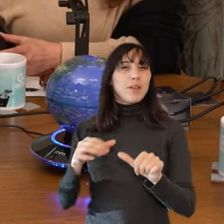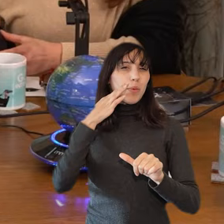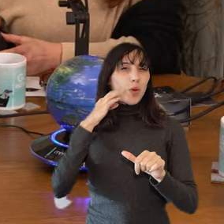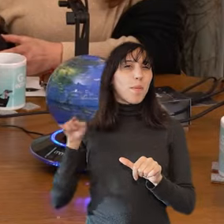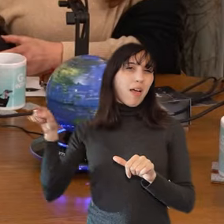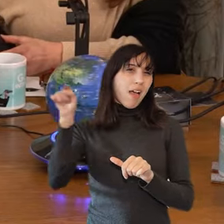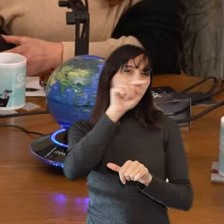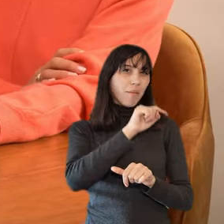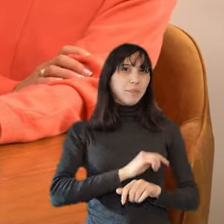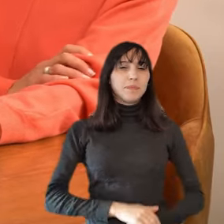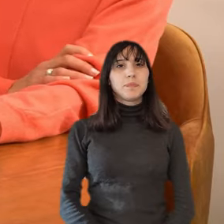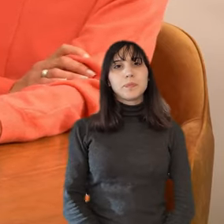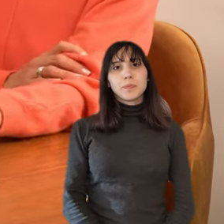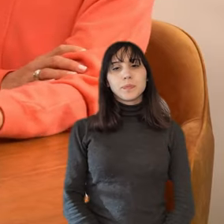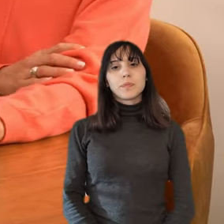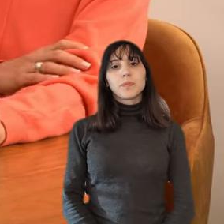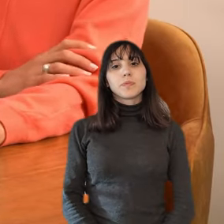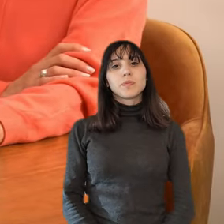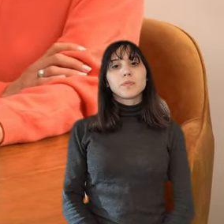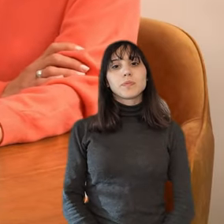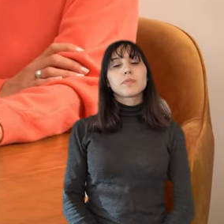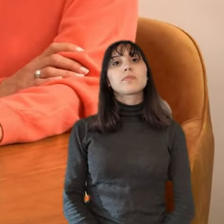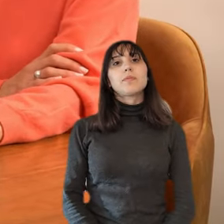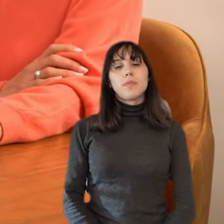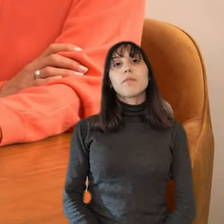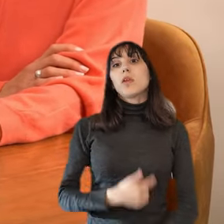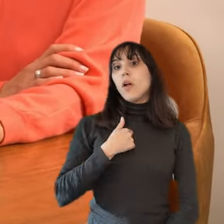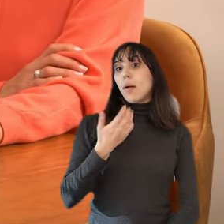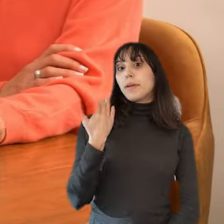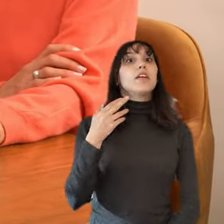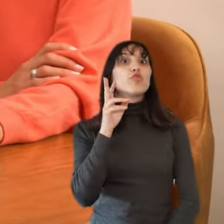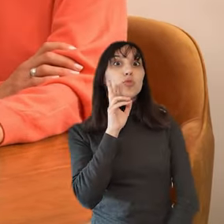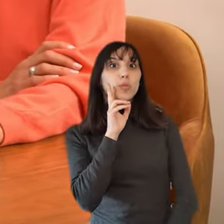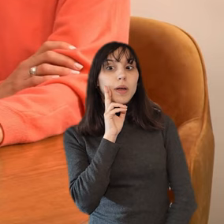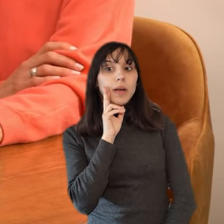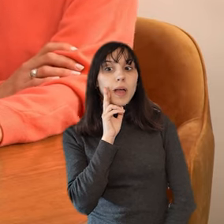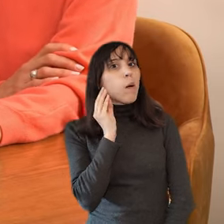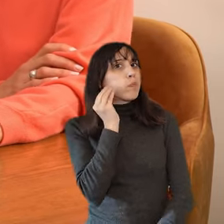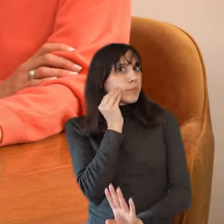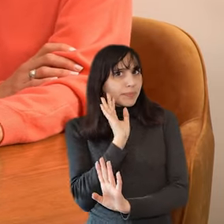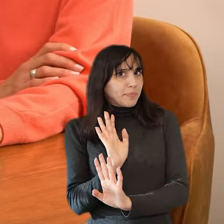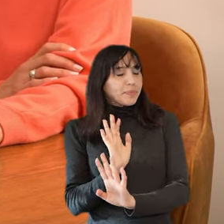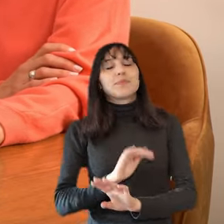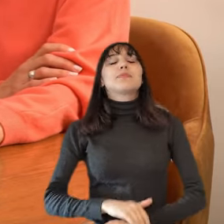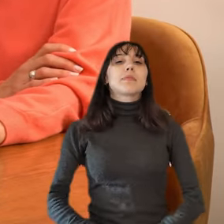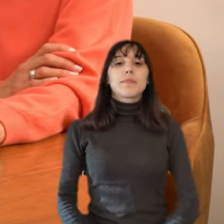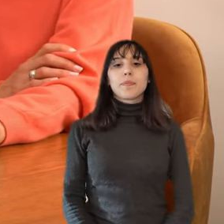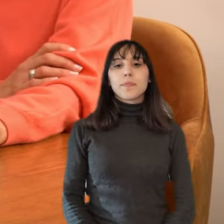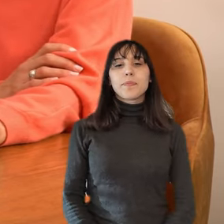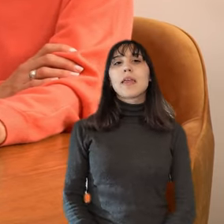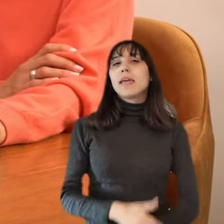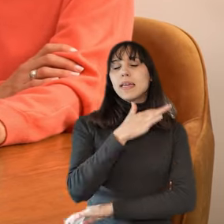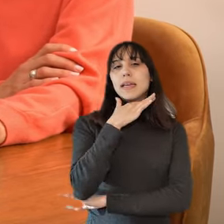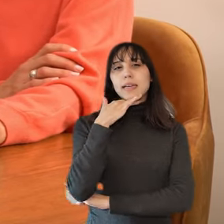educativos né eu há bocadinho desculpa faz parte faz parte e porque é